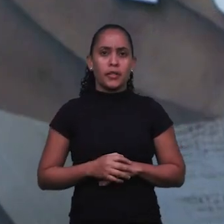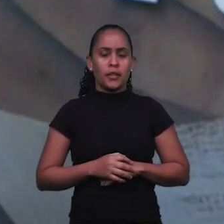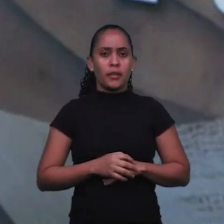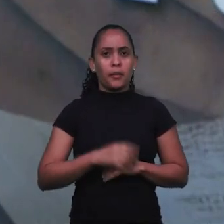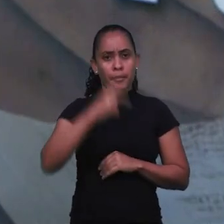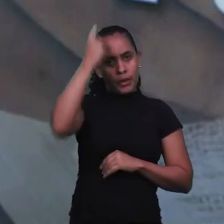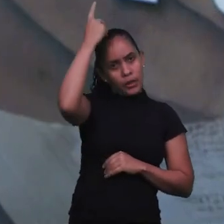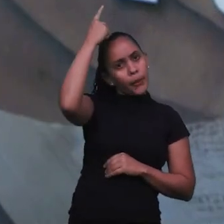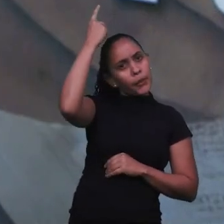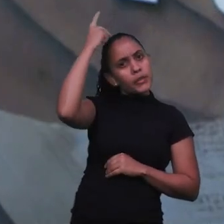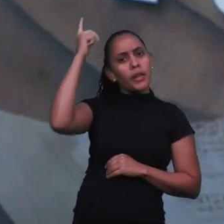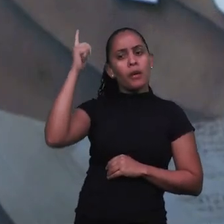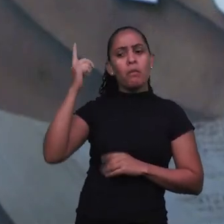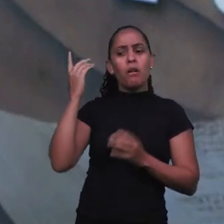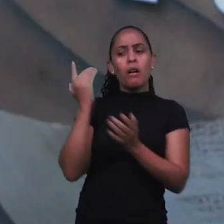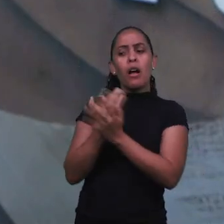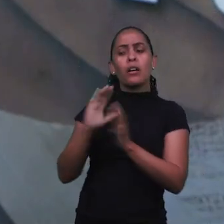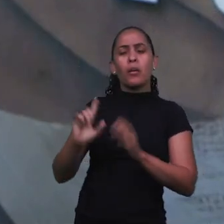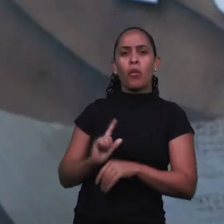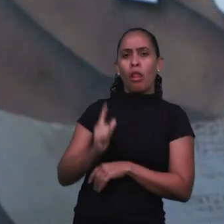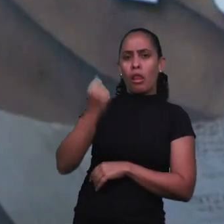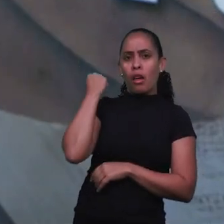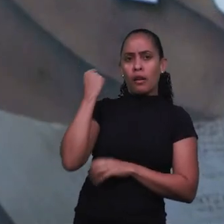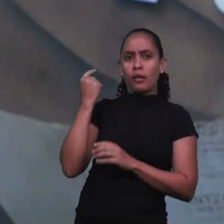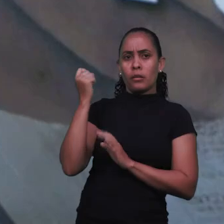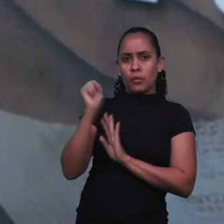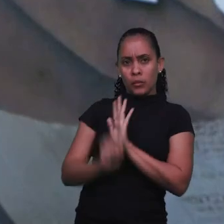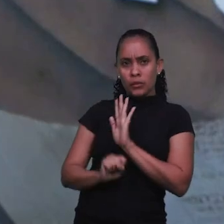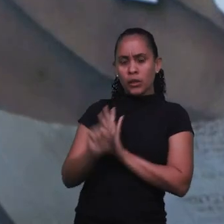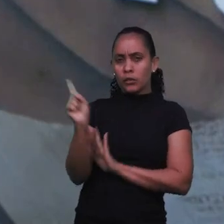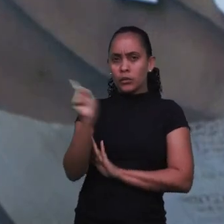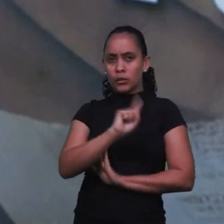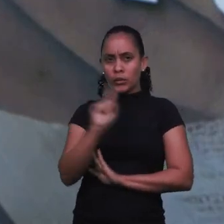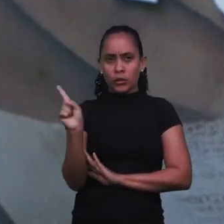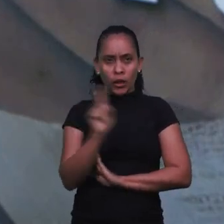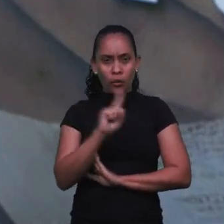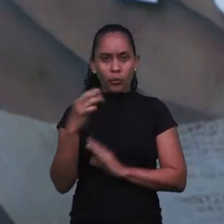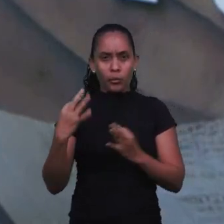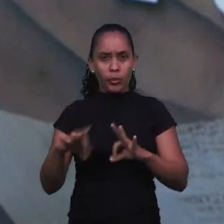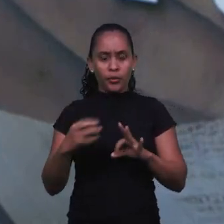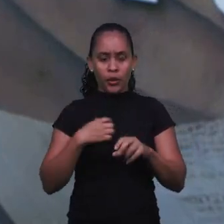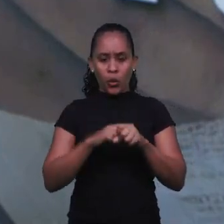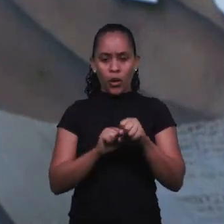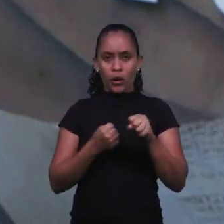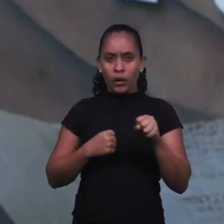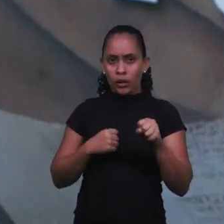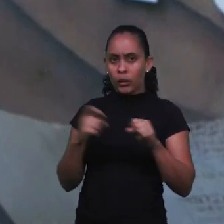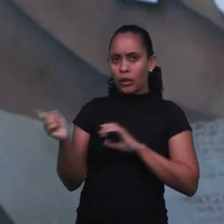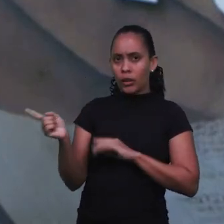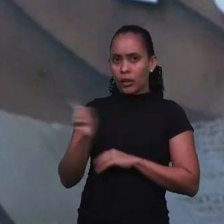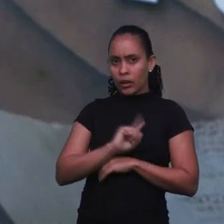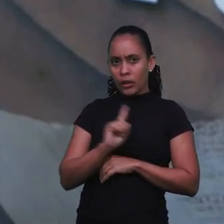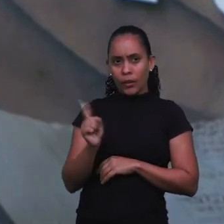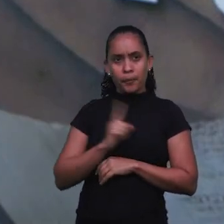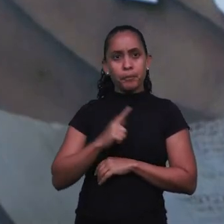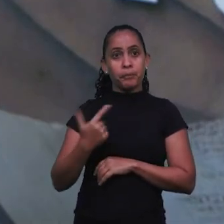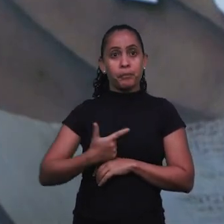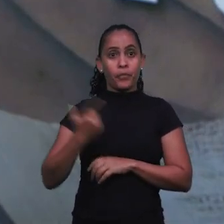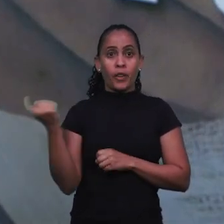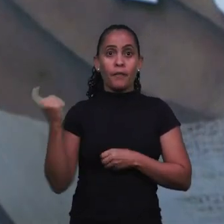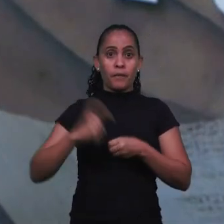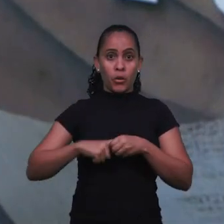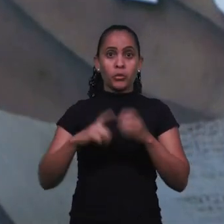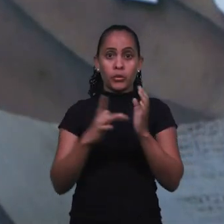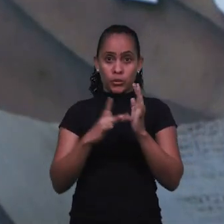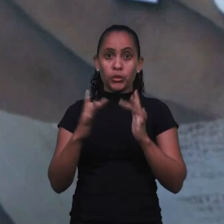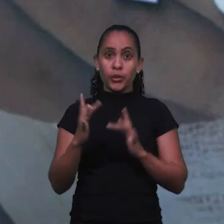pentecostais, não acabou ali no primeiro século. Perfeito ali não é o cânon. Para nós, perfeito é a segunda vinda de